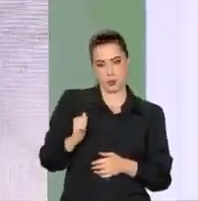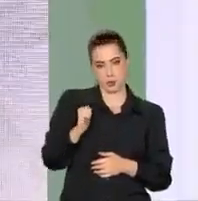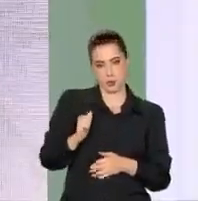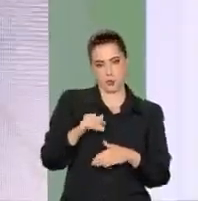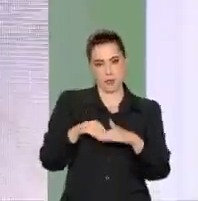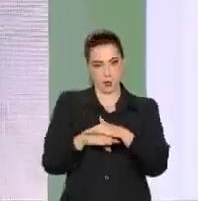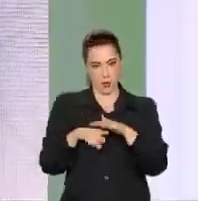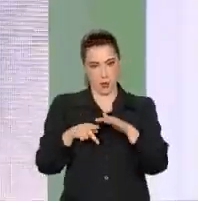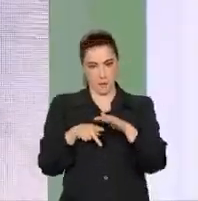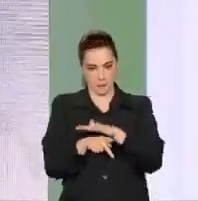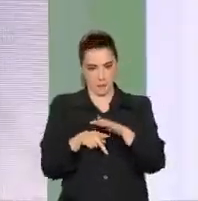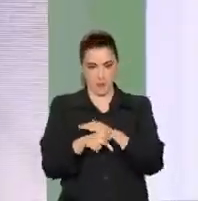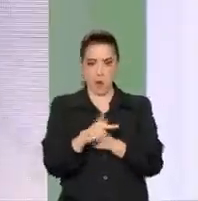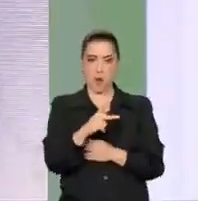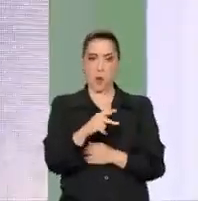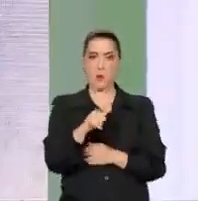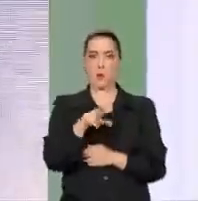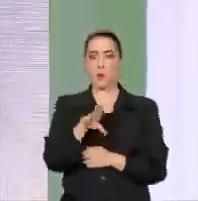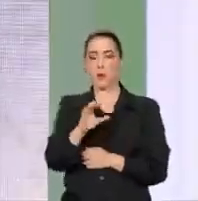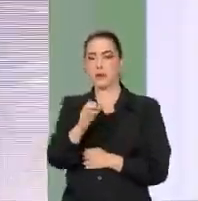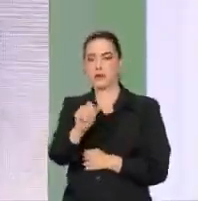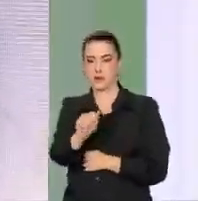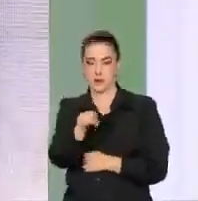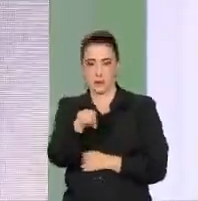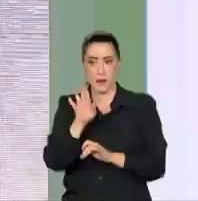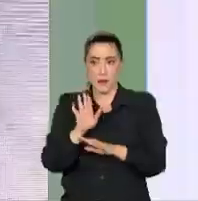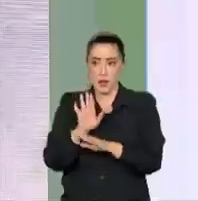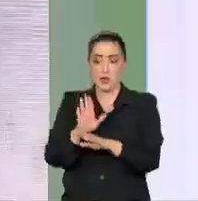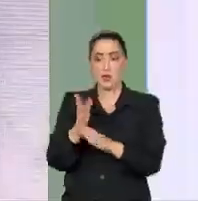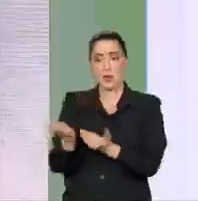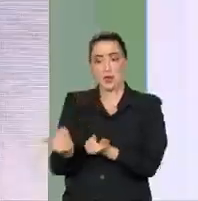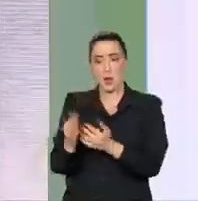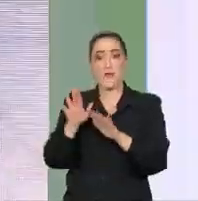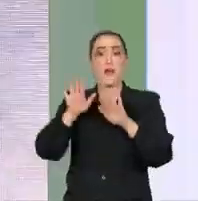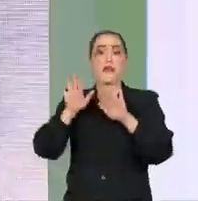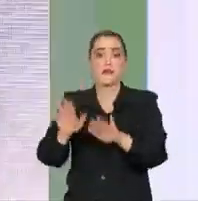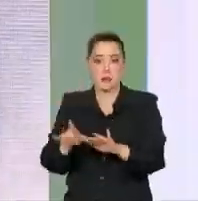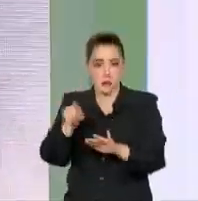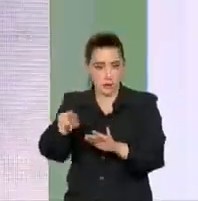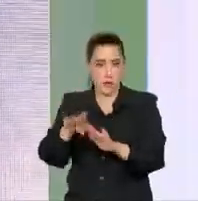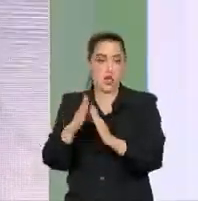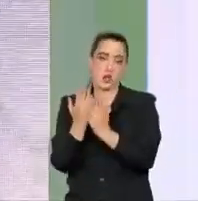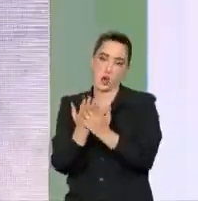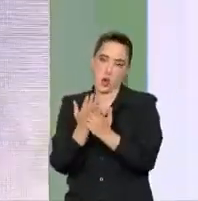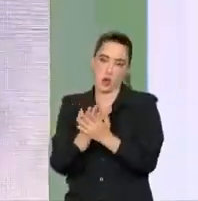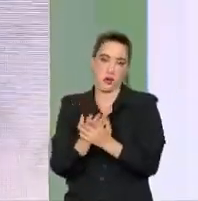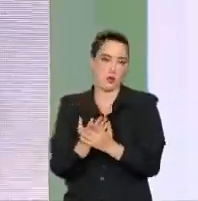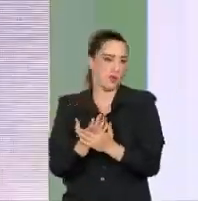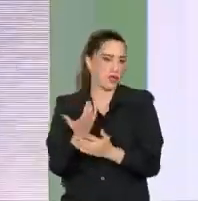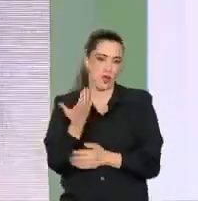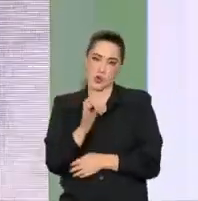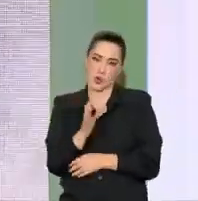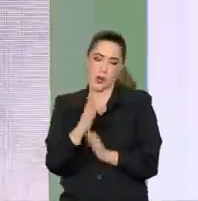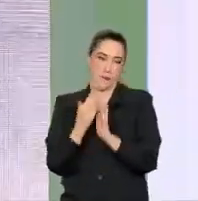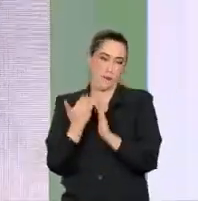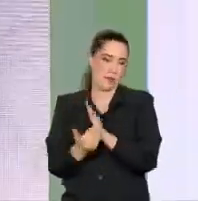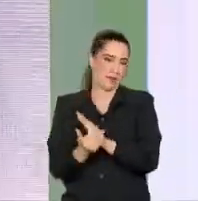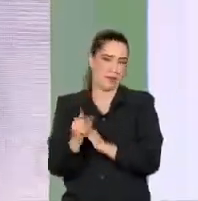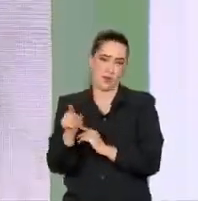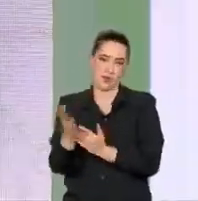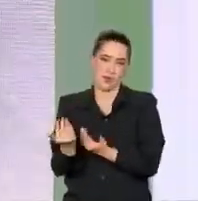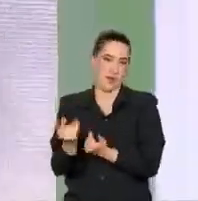possa dar um apoio, dar um auxílio a esse jovem, para que ele permaneça na escola. A gente não quer perder nenhum